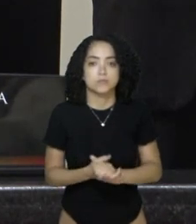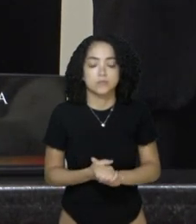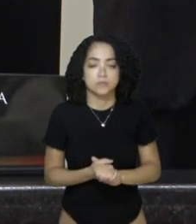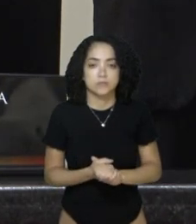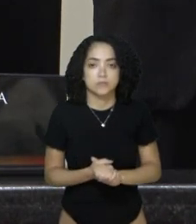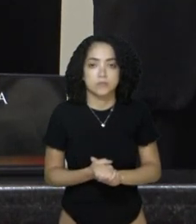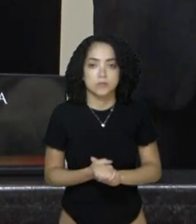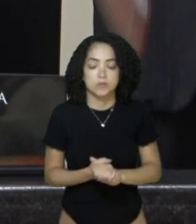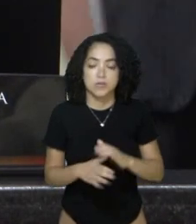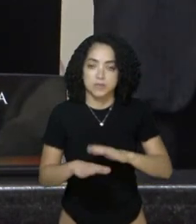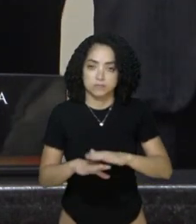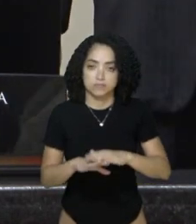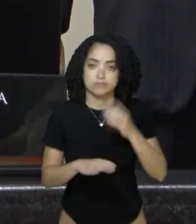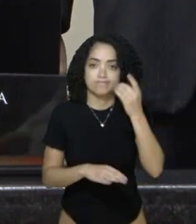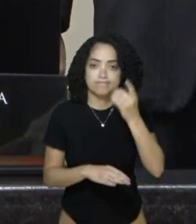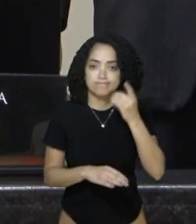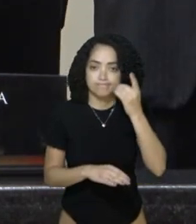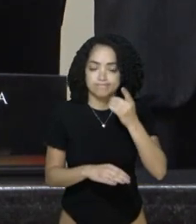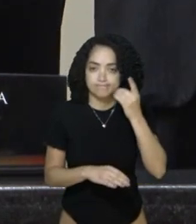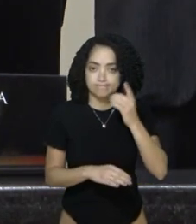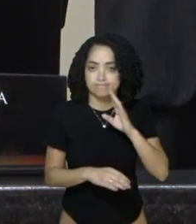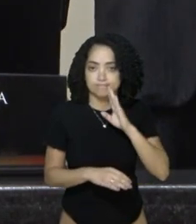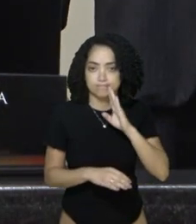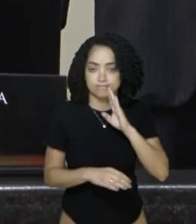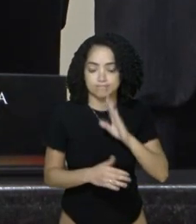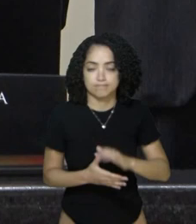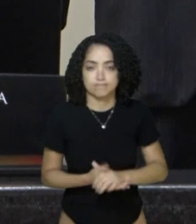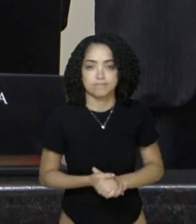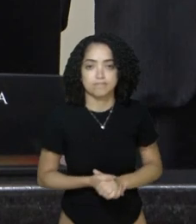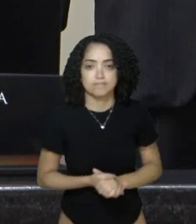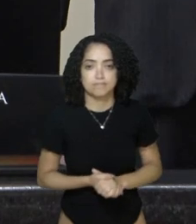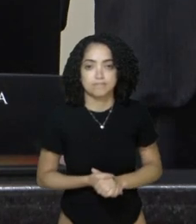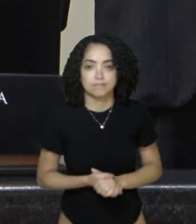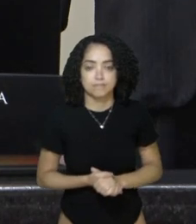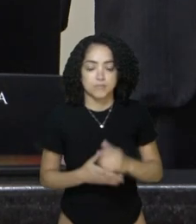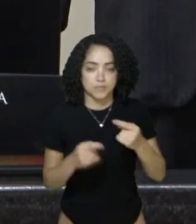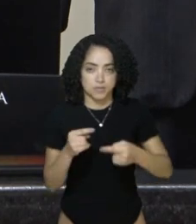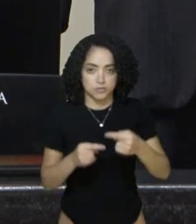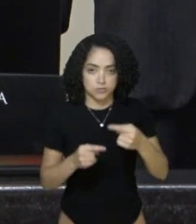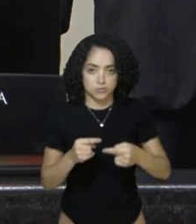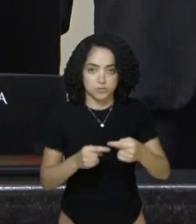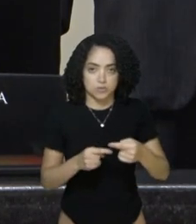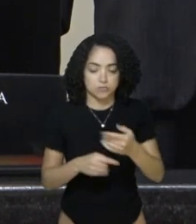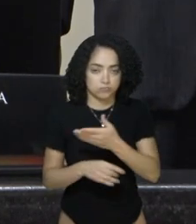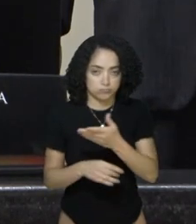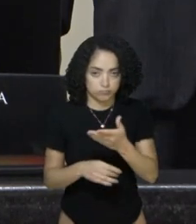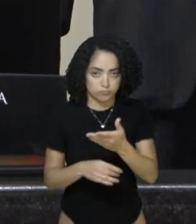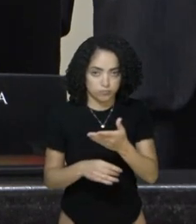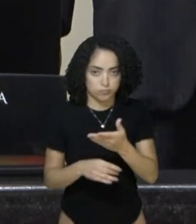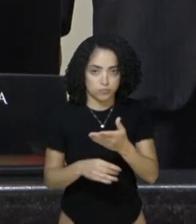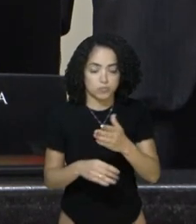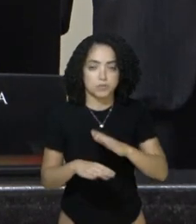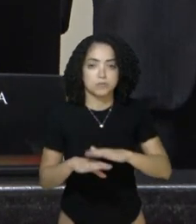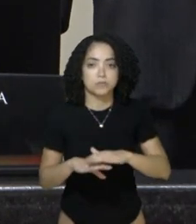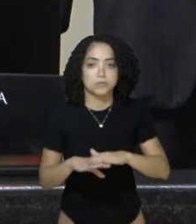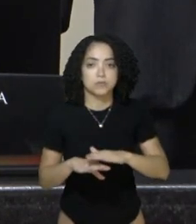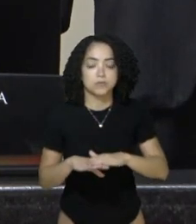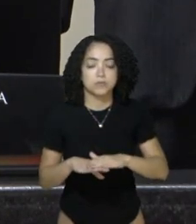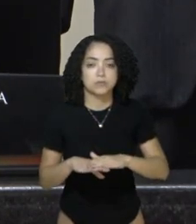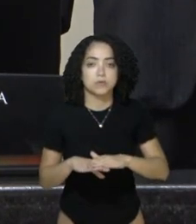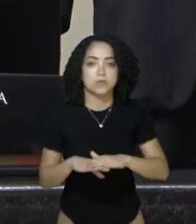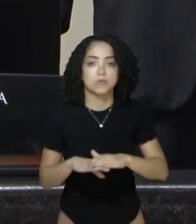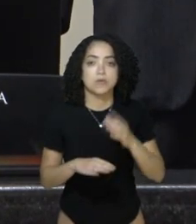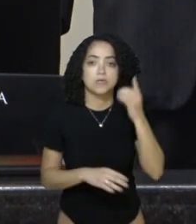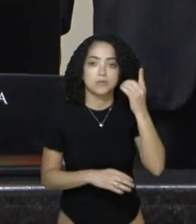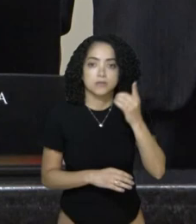022/22, de autoria do deputado Nilson Berlanda. Em discussão, deputado, para discutir o autor da matéria,